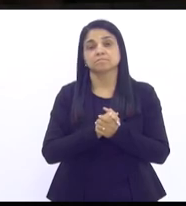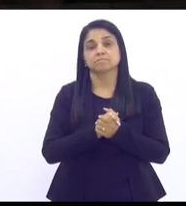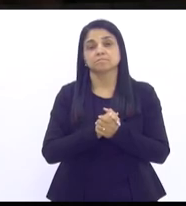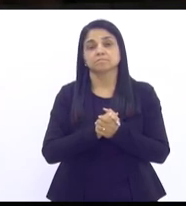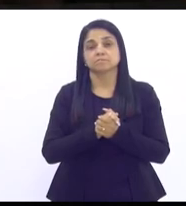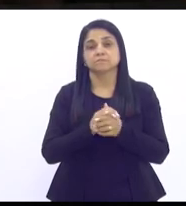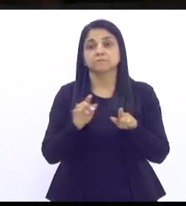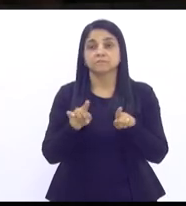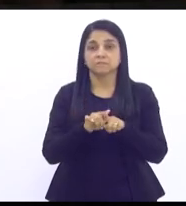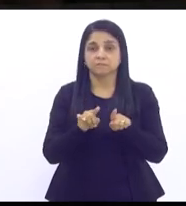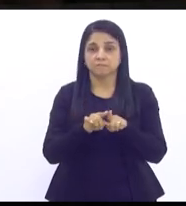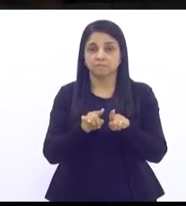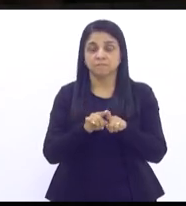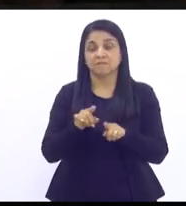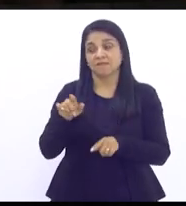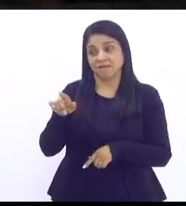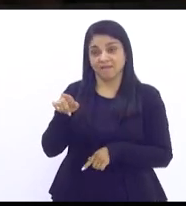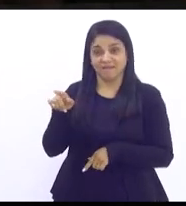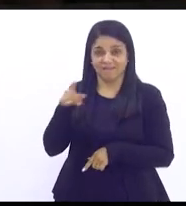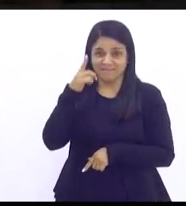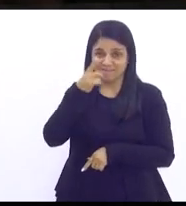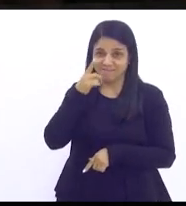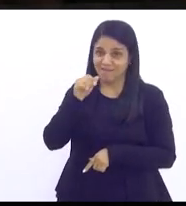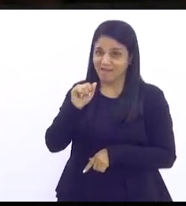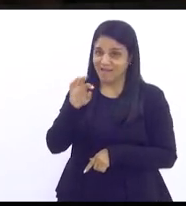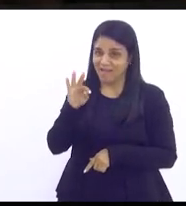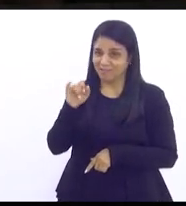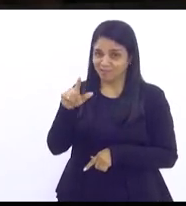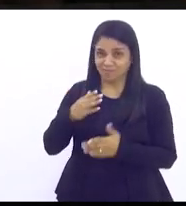e possivelmente o Átila votou favorável,